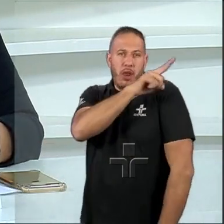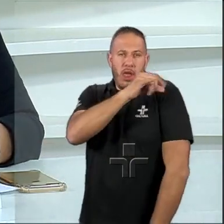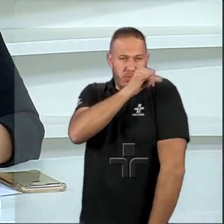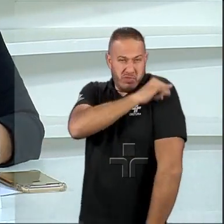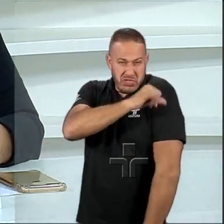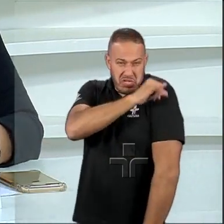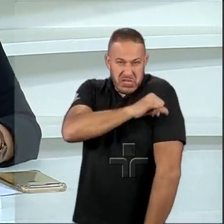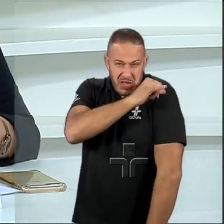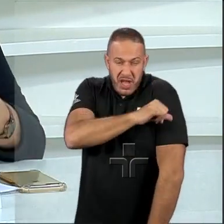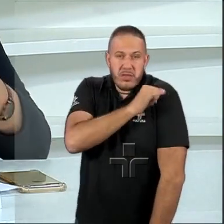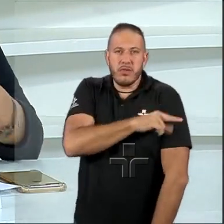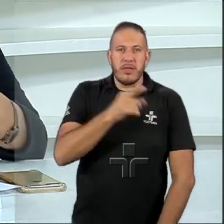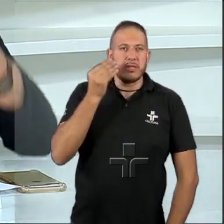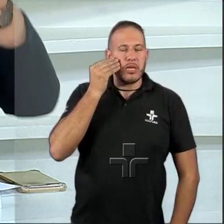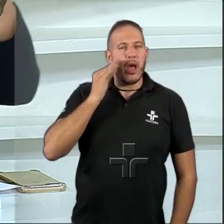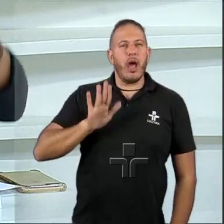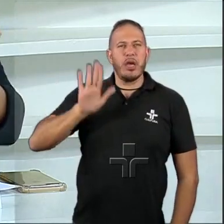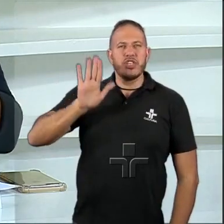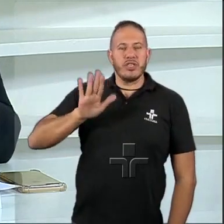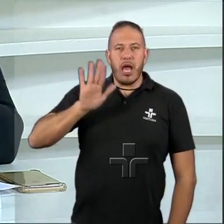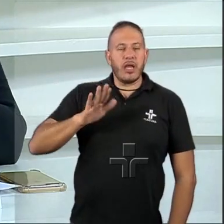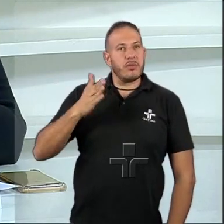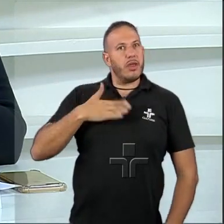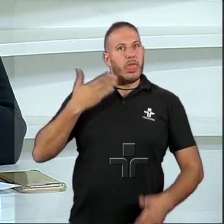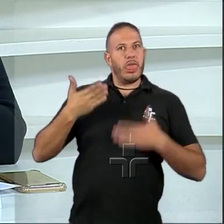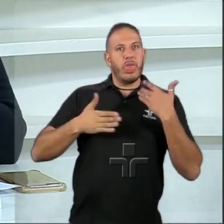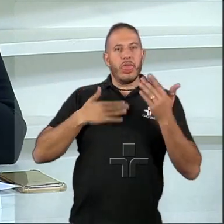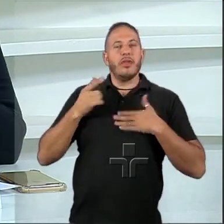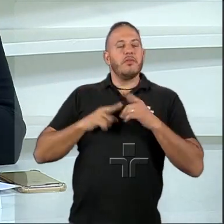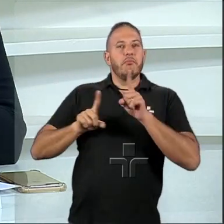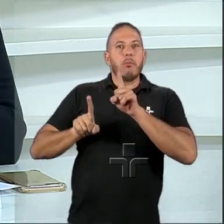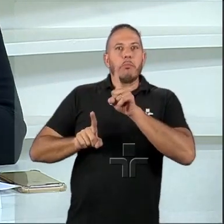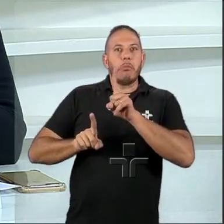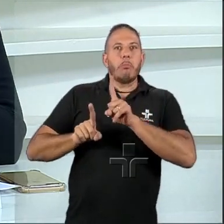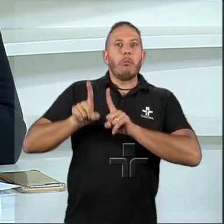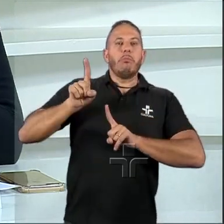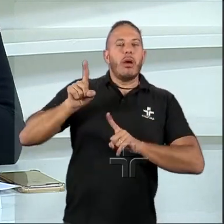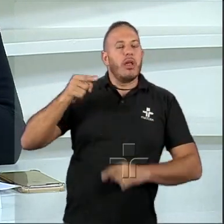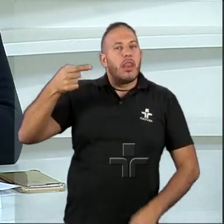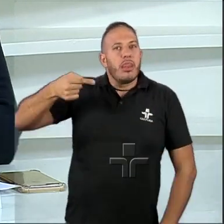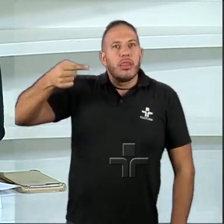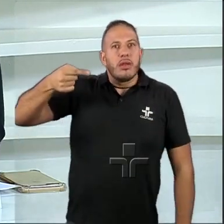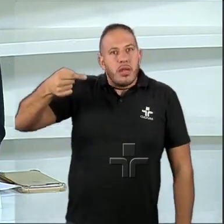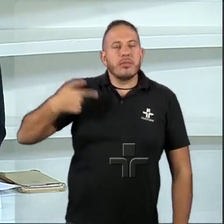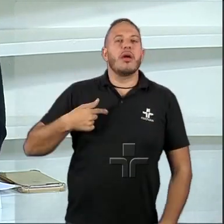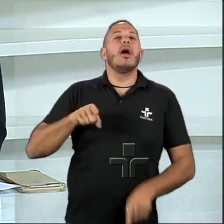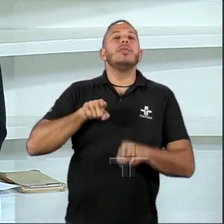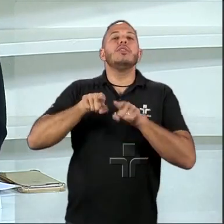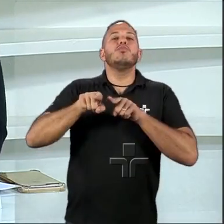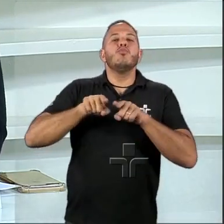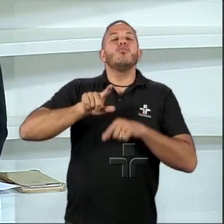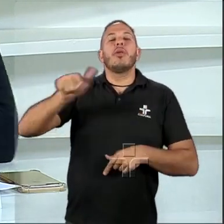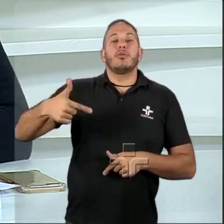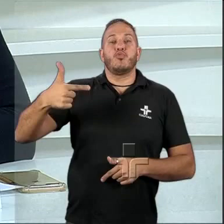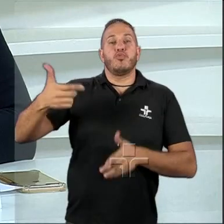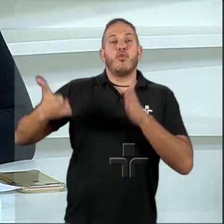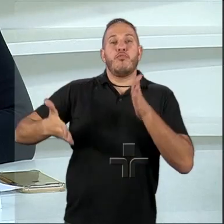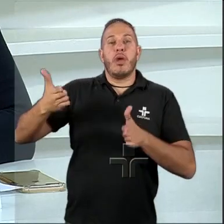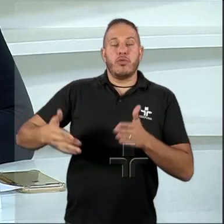Janeiro, esse candidato que surpreendeu todo mundo e passou a liderança na disputa de segundo turno do